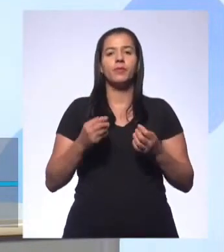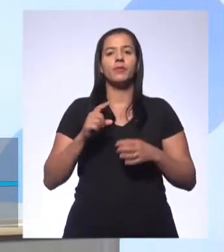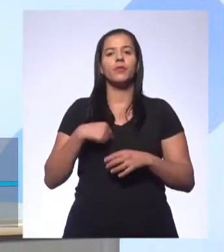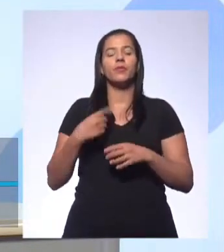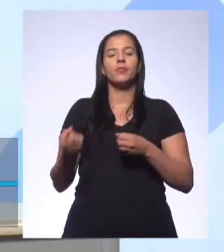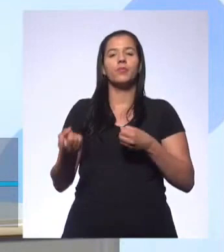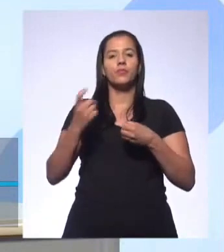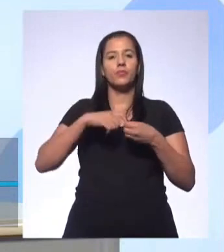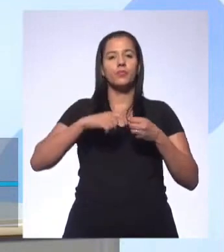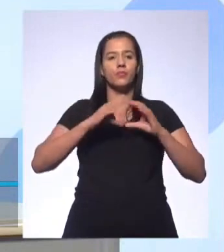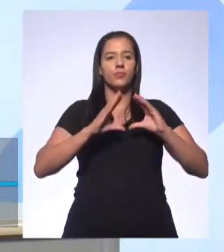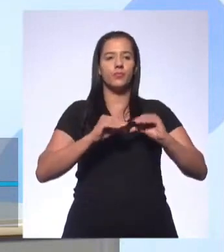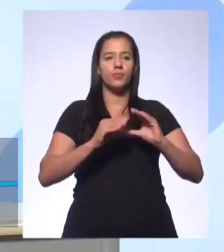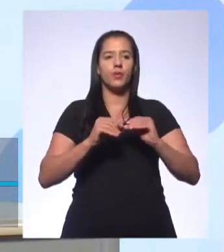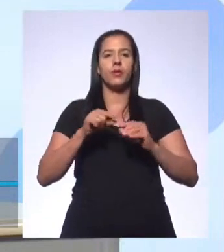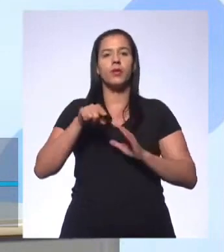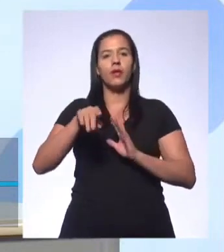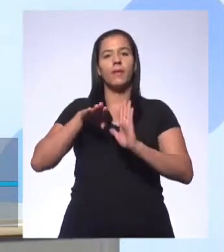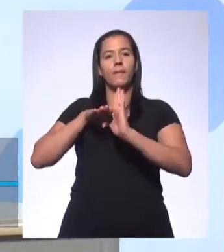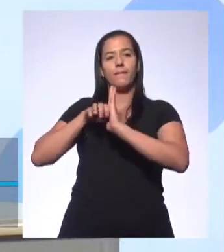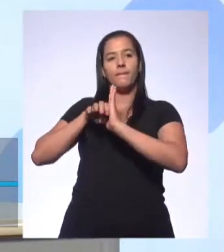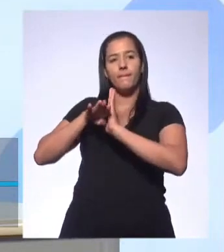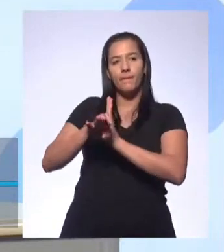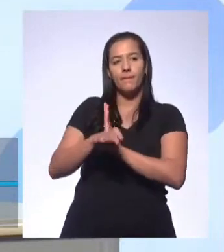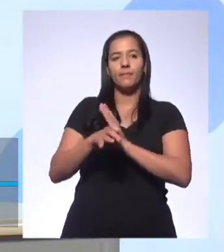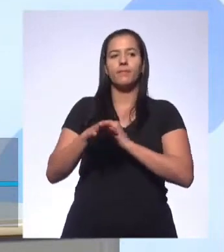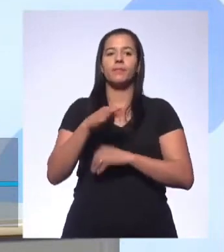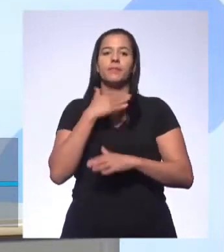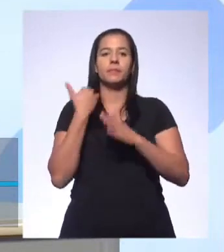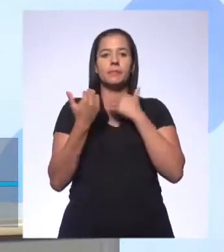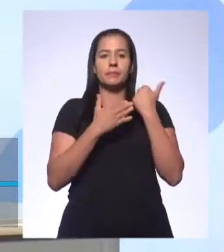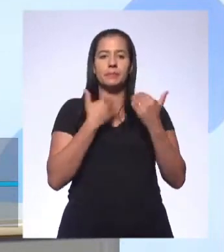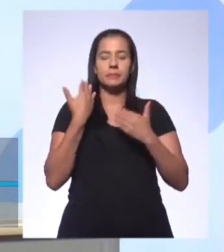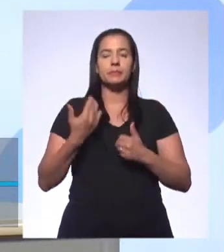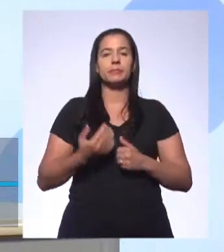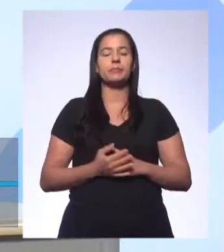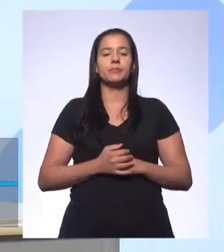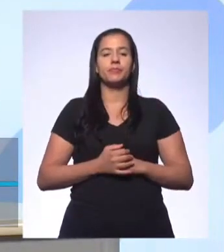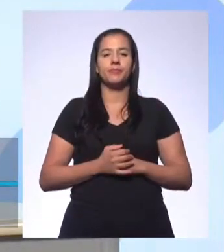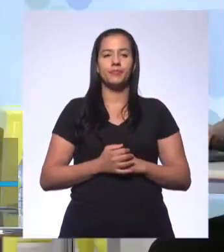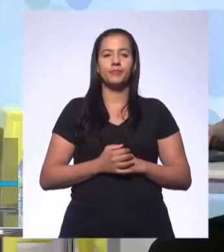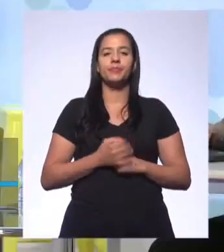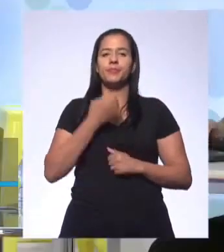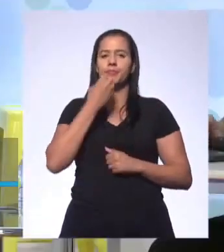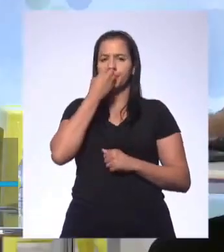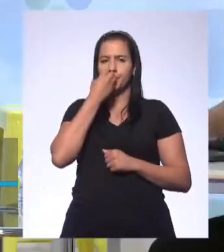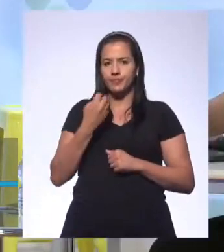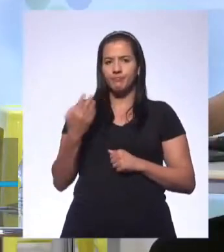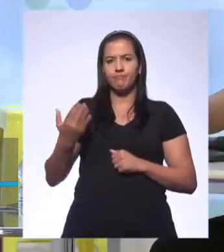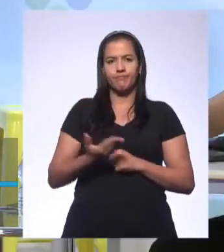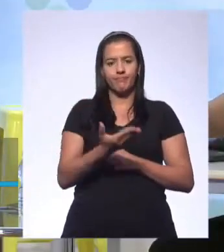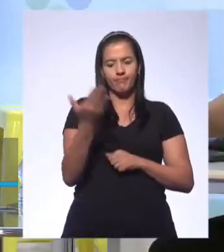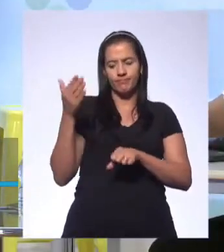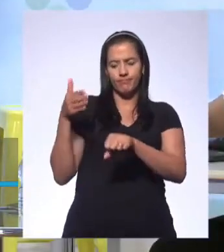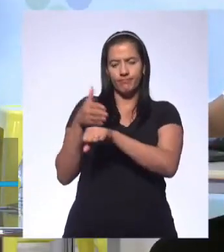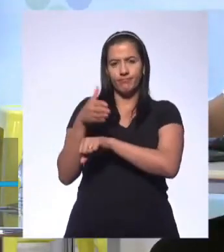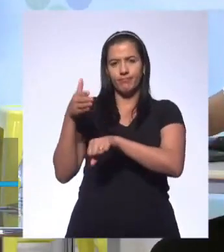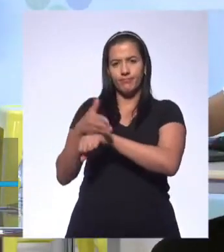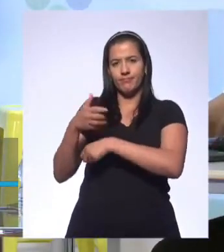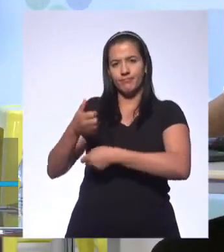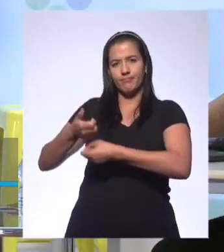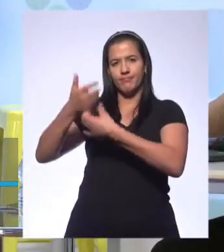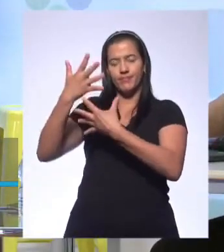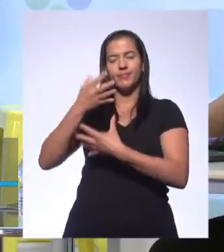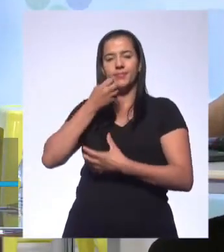solo, através das bactérias, né? Dos organismos mortos. Isso. Muito bem aí pela interação, né? Então